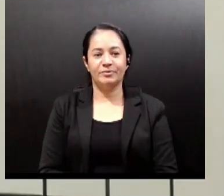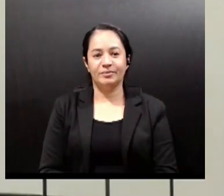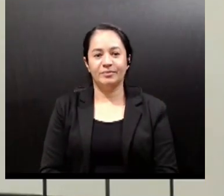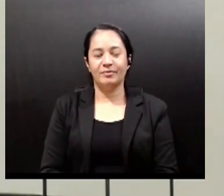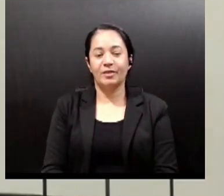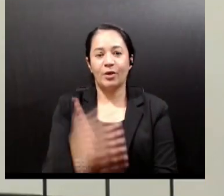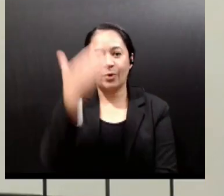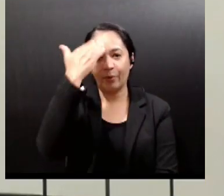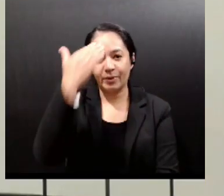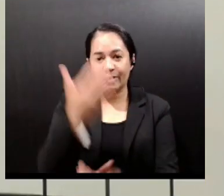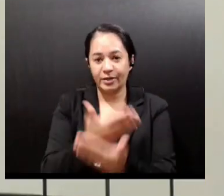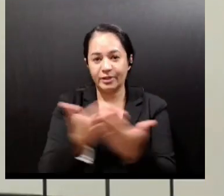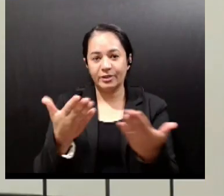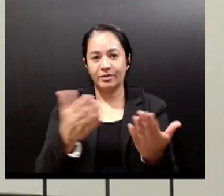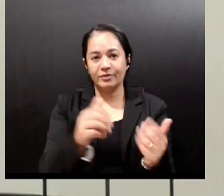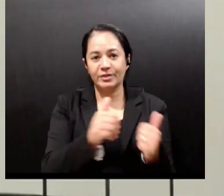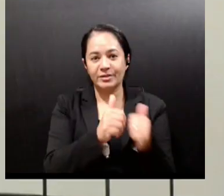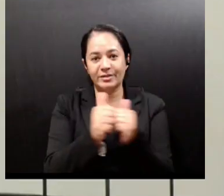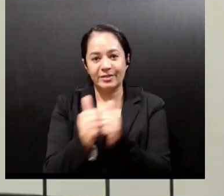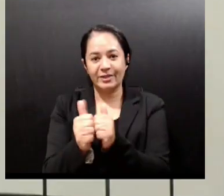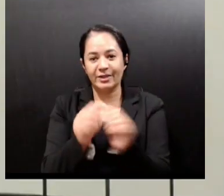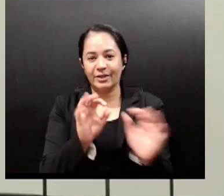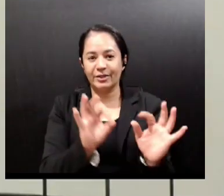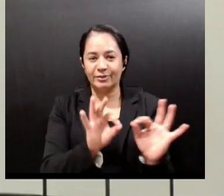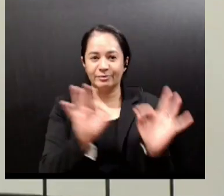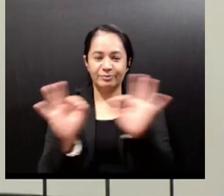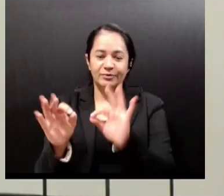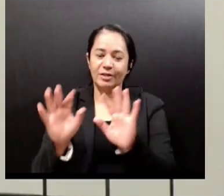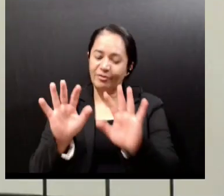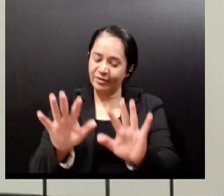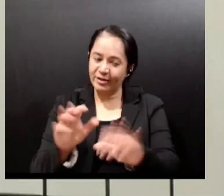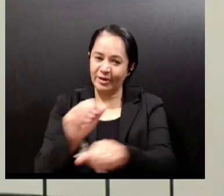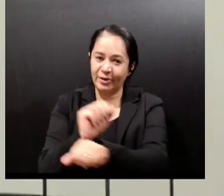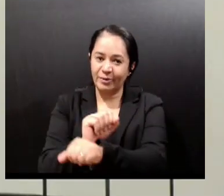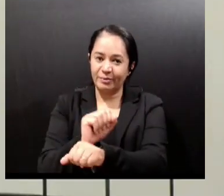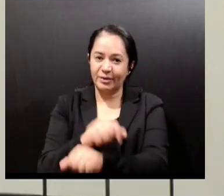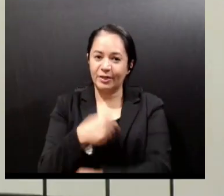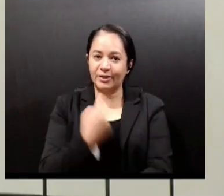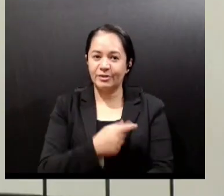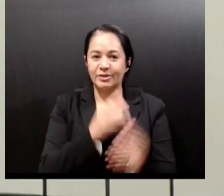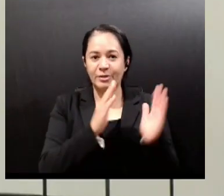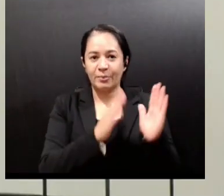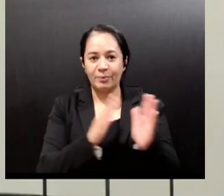que nos acompanhou pelas telas e fique aí aguardando a nossa programação,